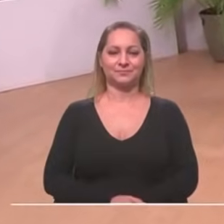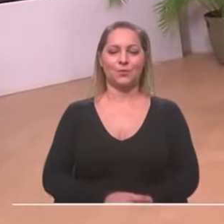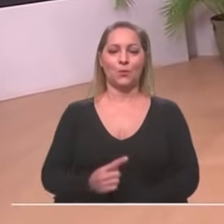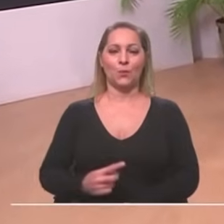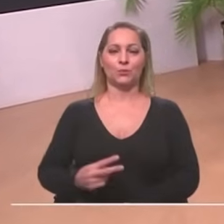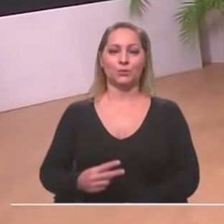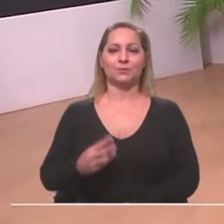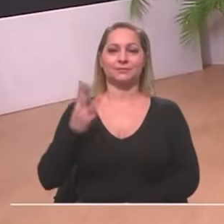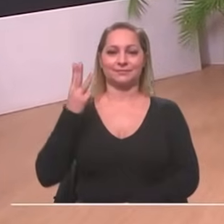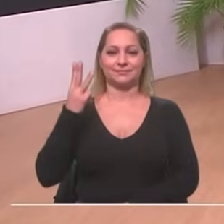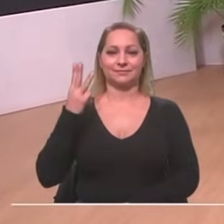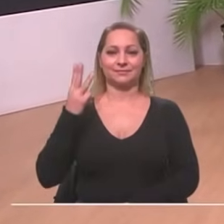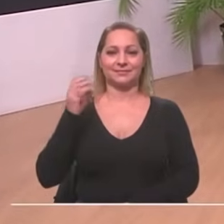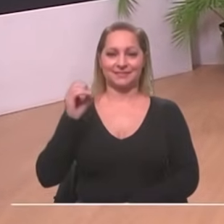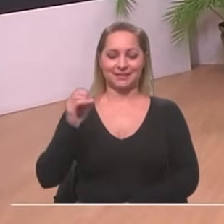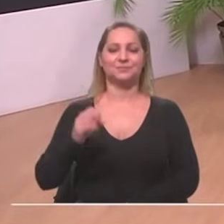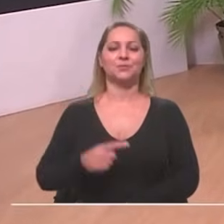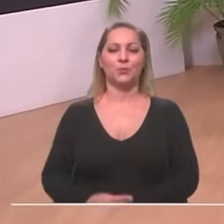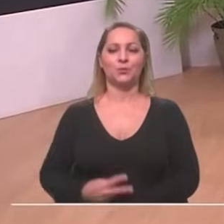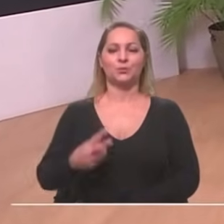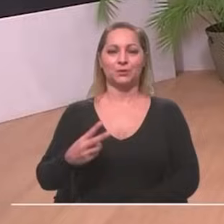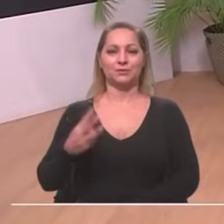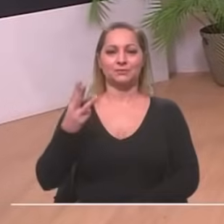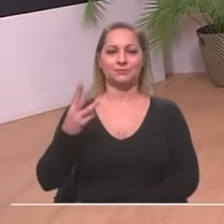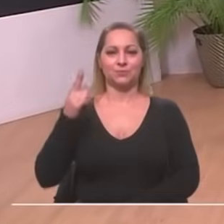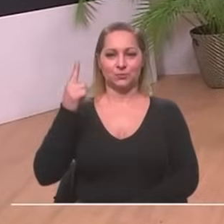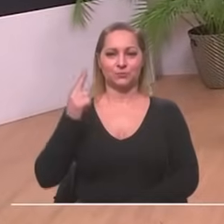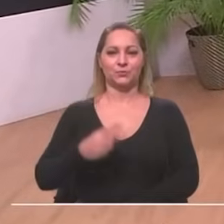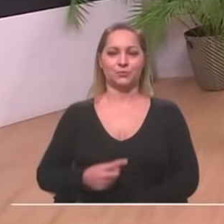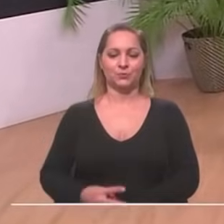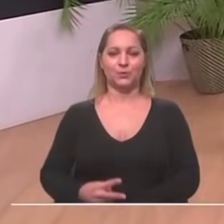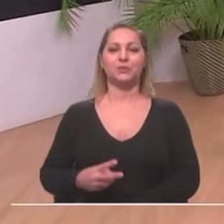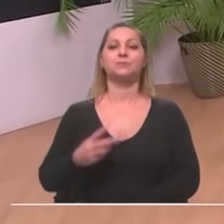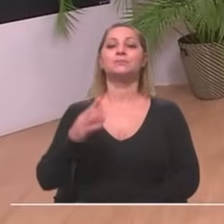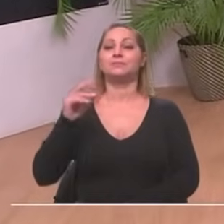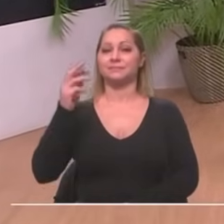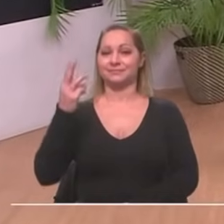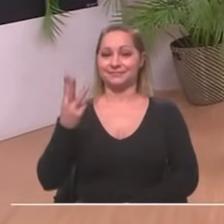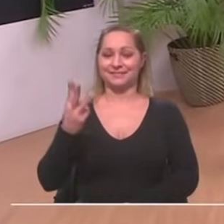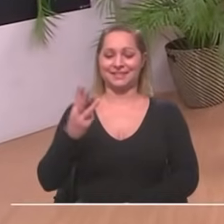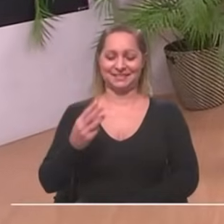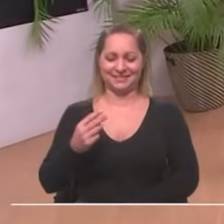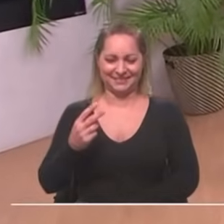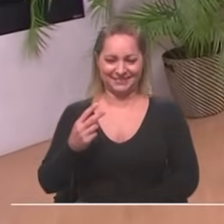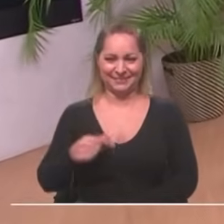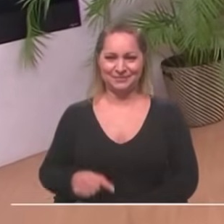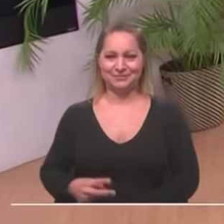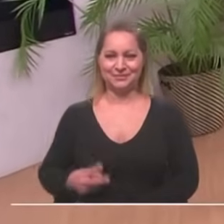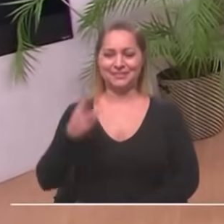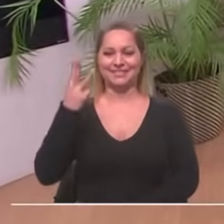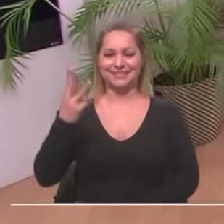1, 2... 0. 1, 2, 1. 1, 2, 2.